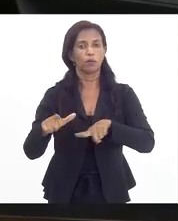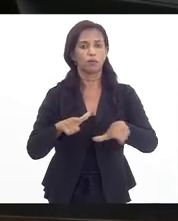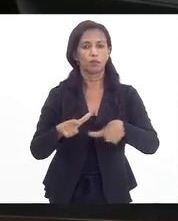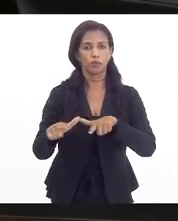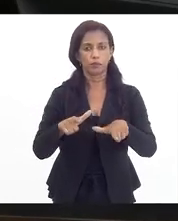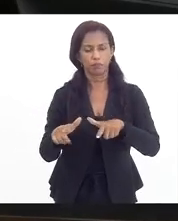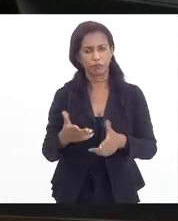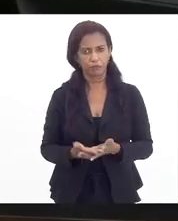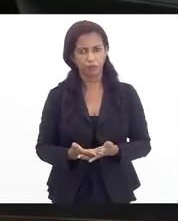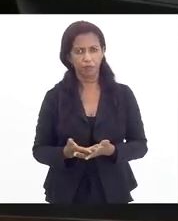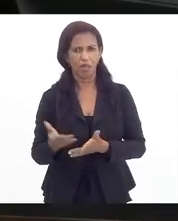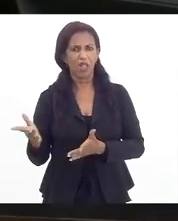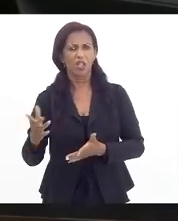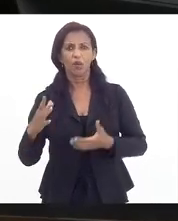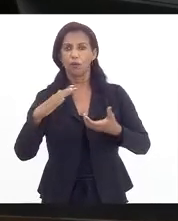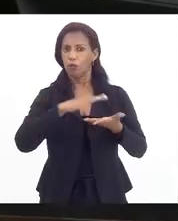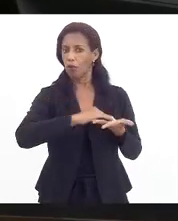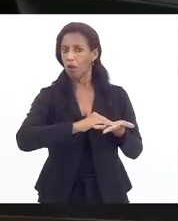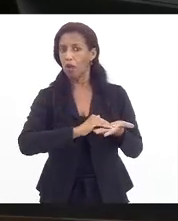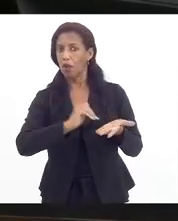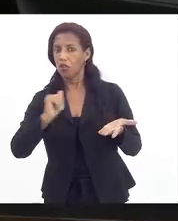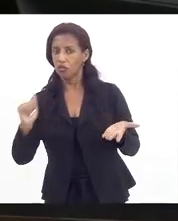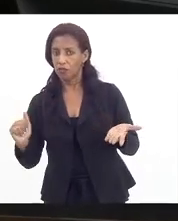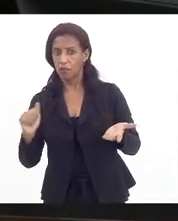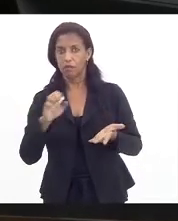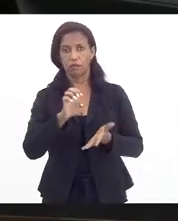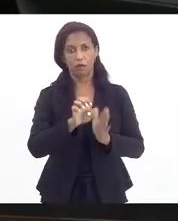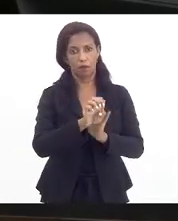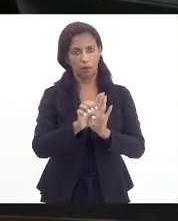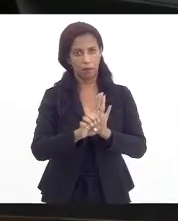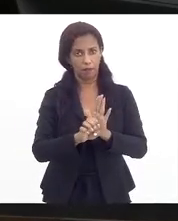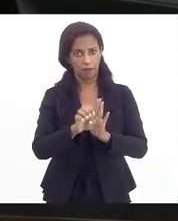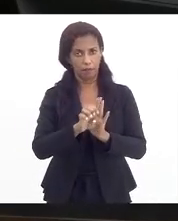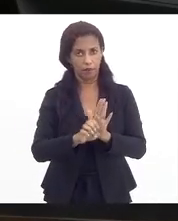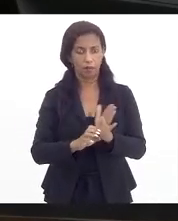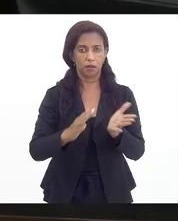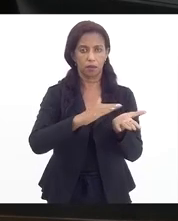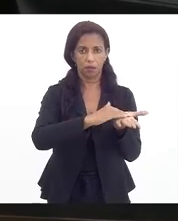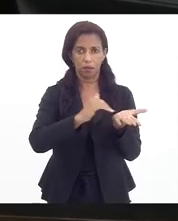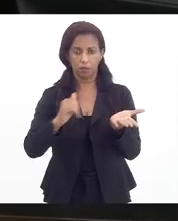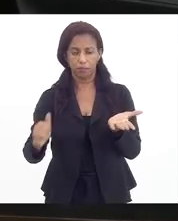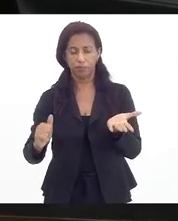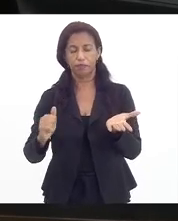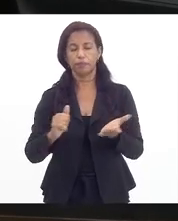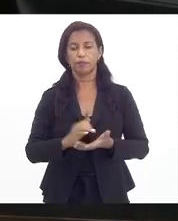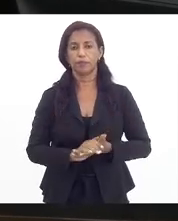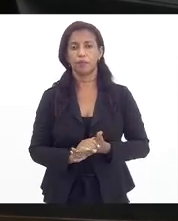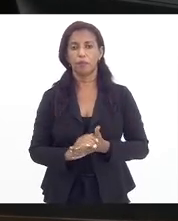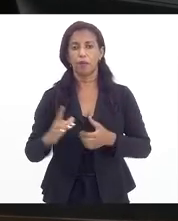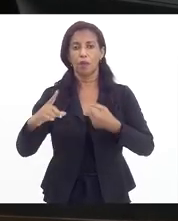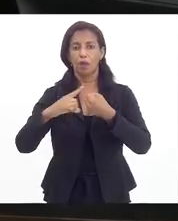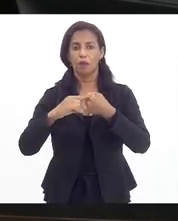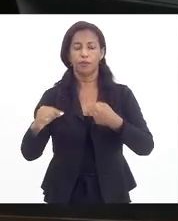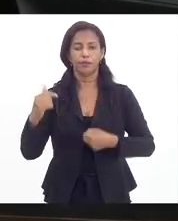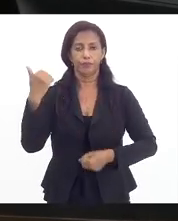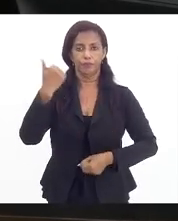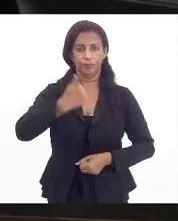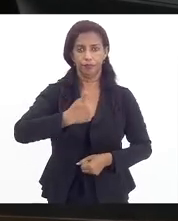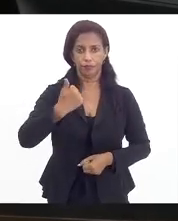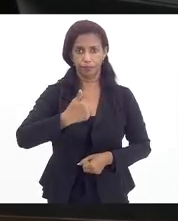são isso foi expurgado da ementa e expurgado do artigo